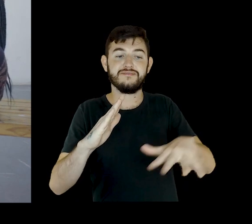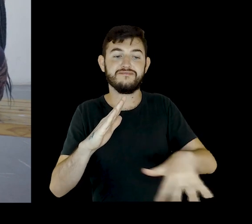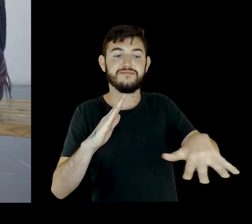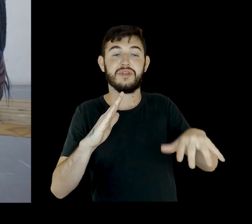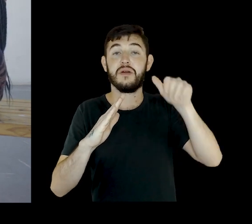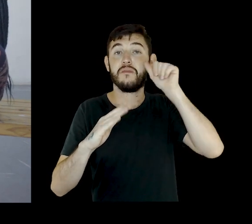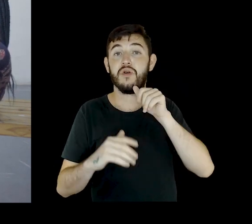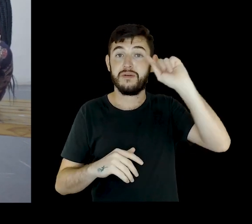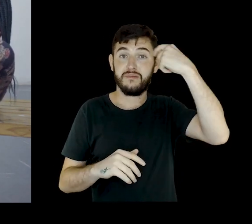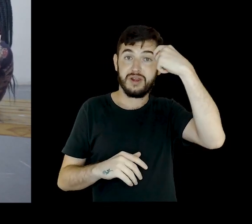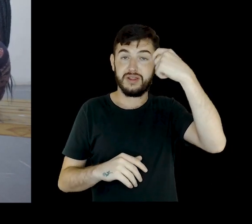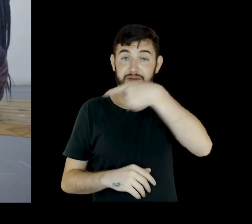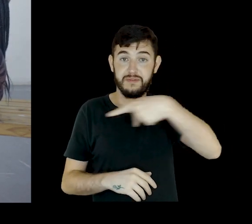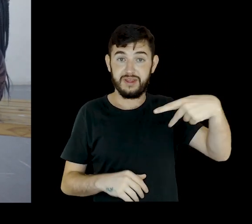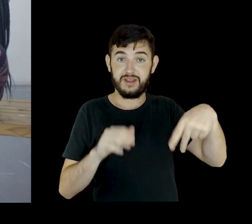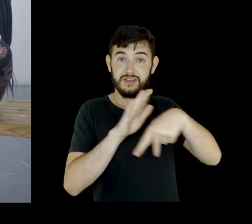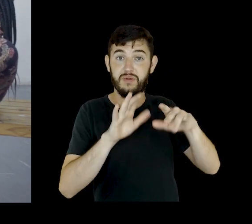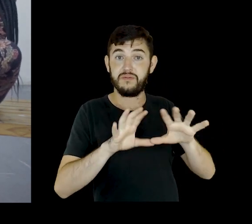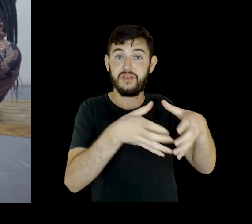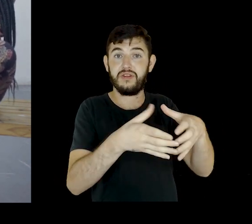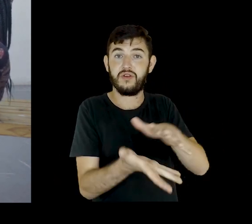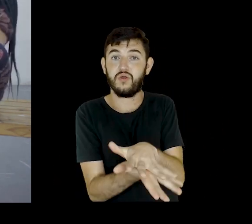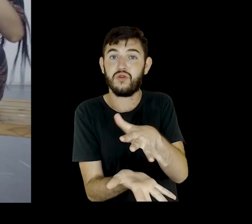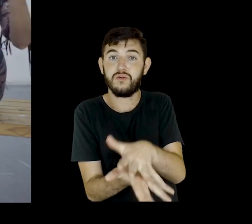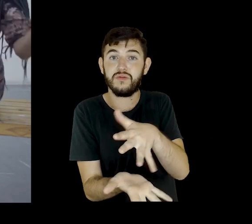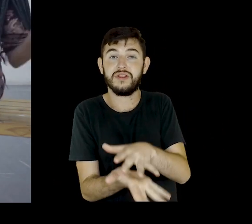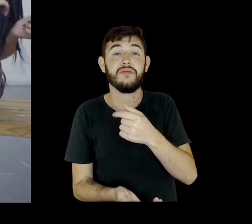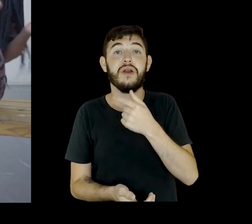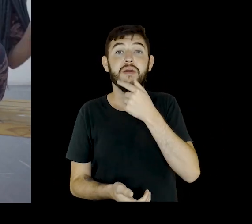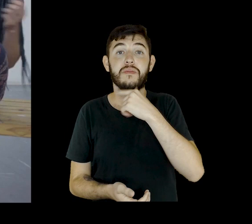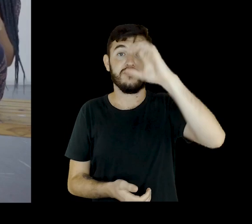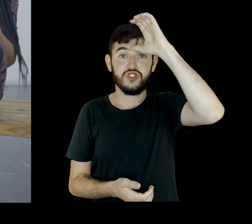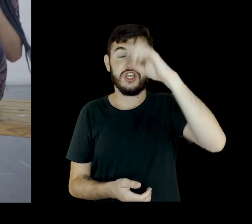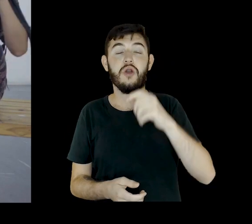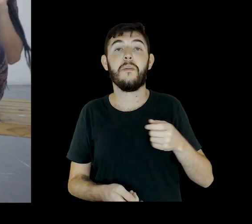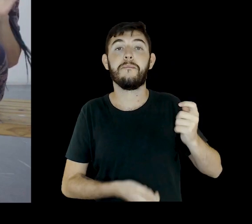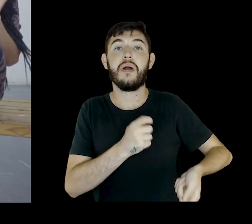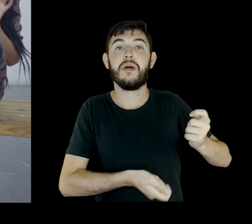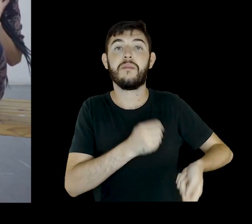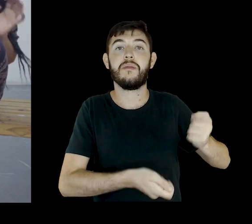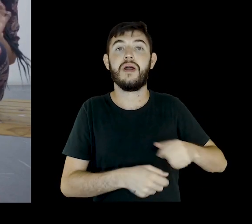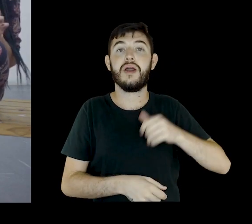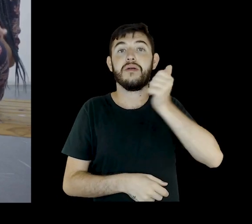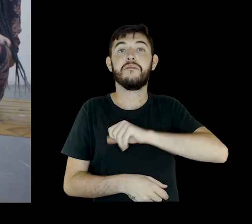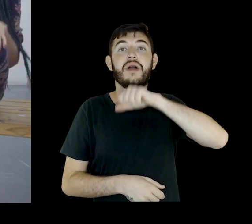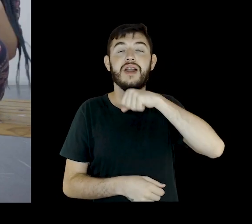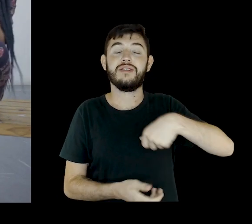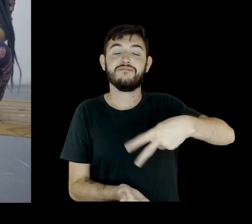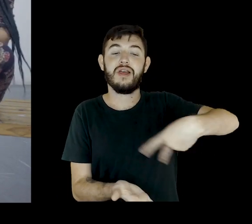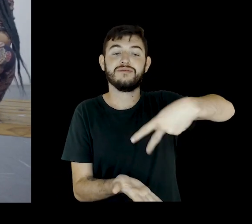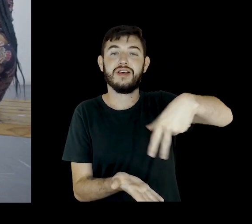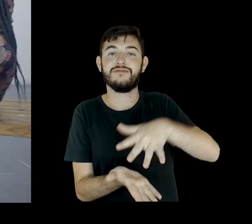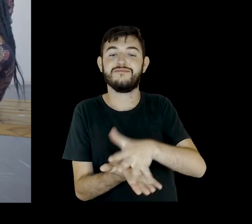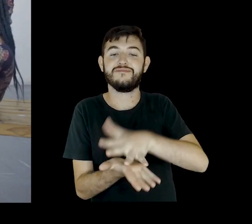Mulher preta, ela é a presidenta dessa escola de samba. Meu tio era da bateria, minha mãe saía sambando na frente da bateria.